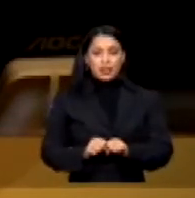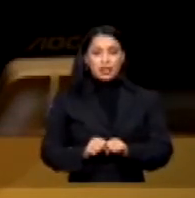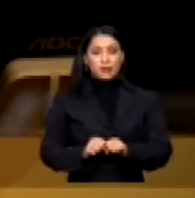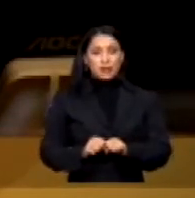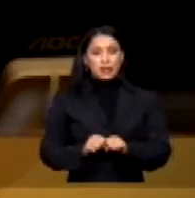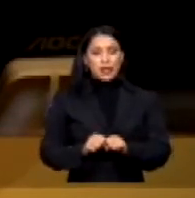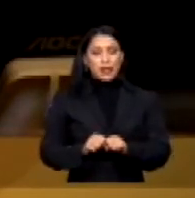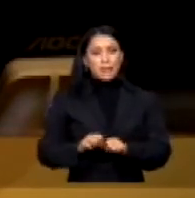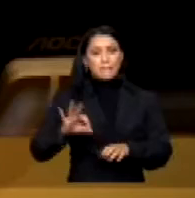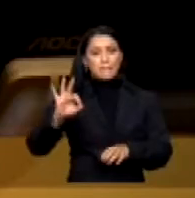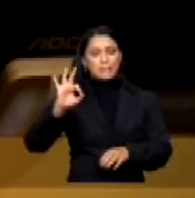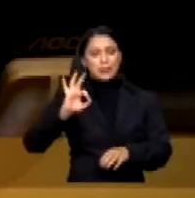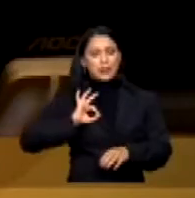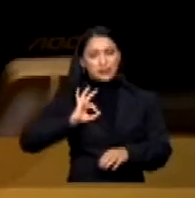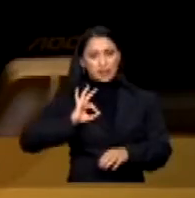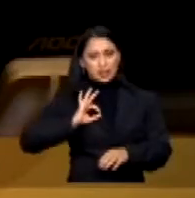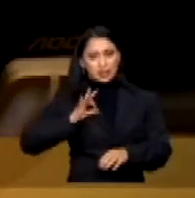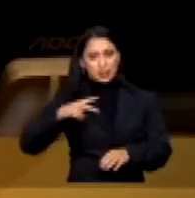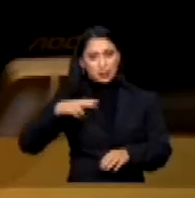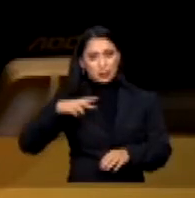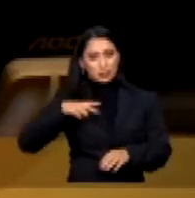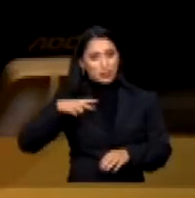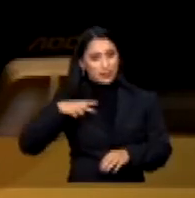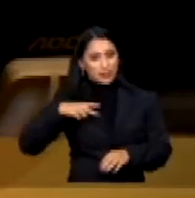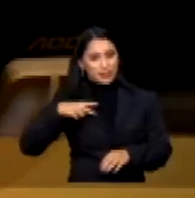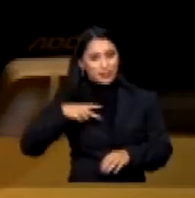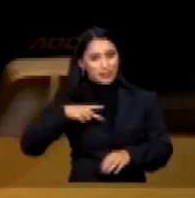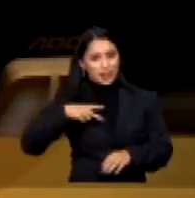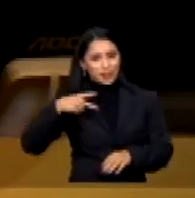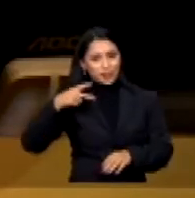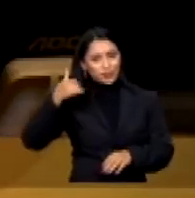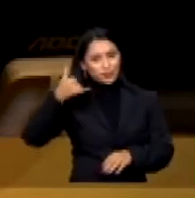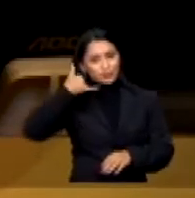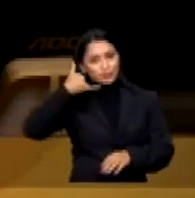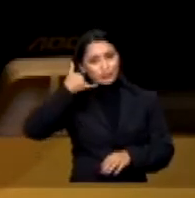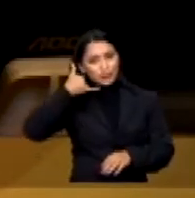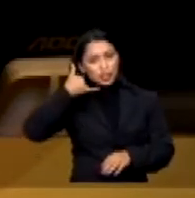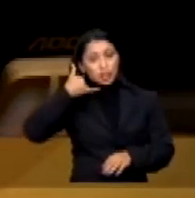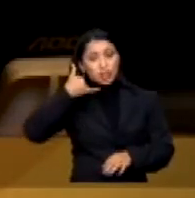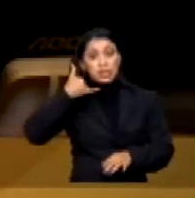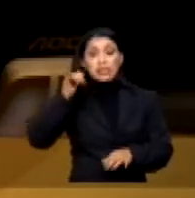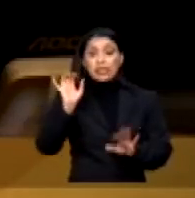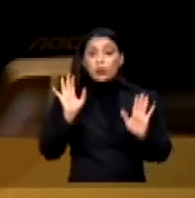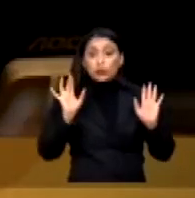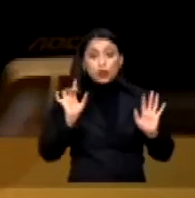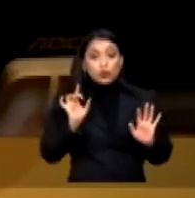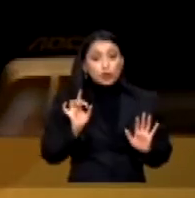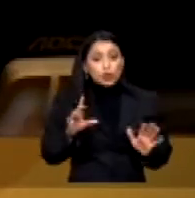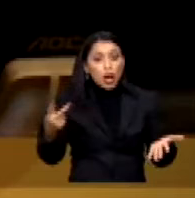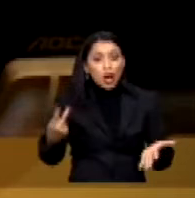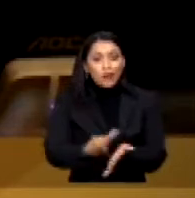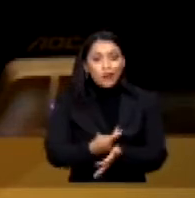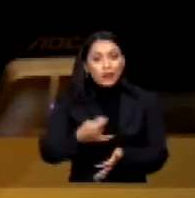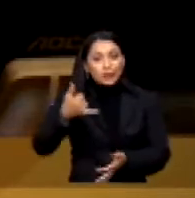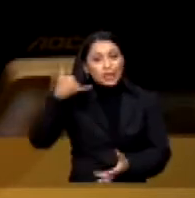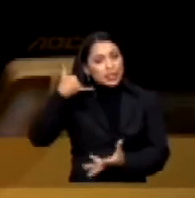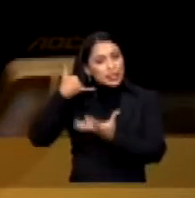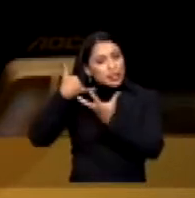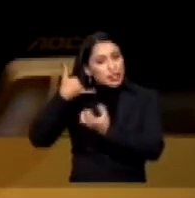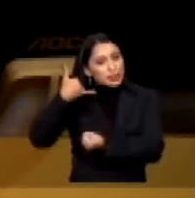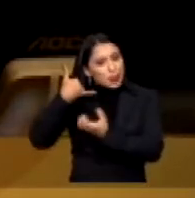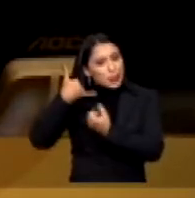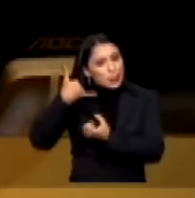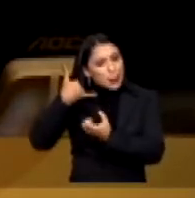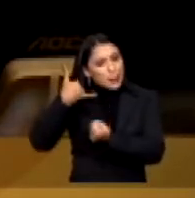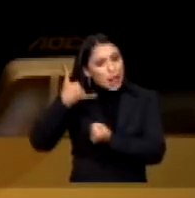na privacidade telefônica das pessoas. De início, só se faz uma escuta telefônica quando temos um